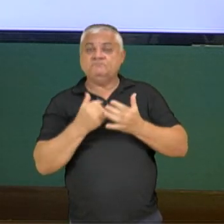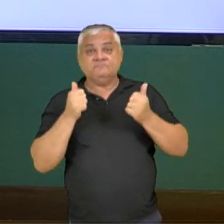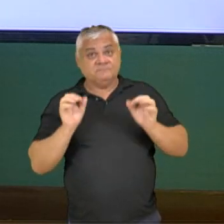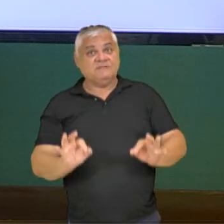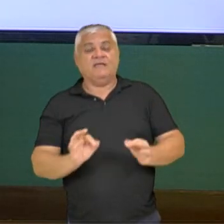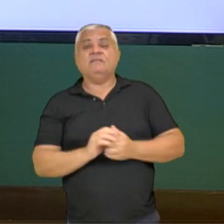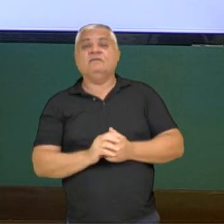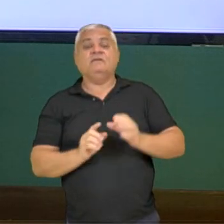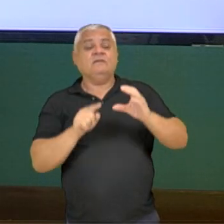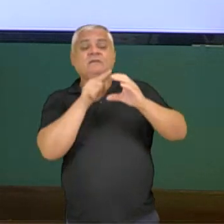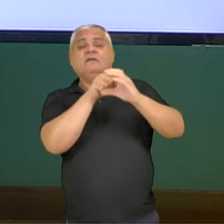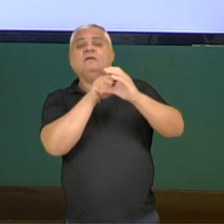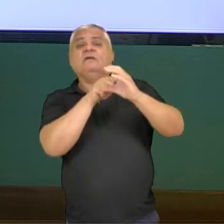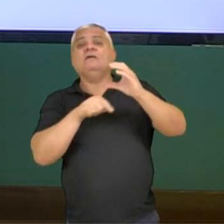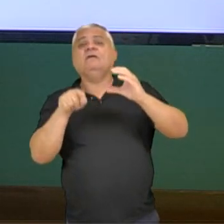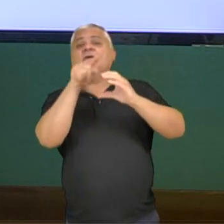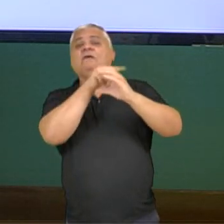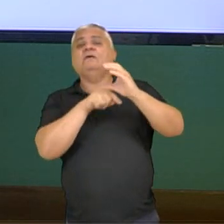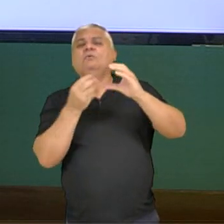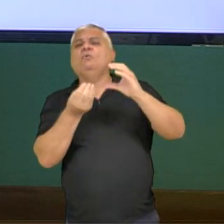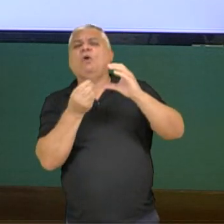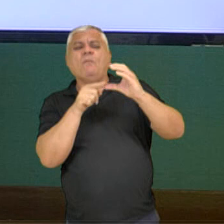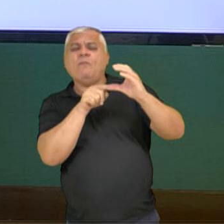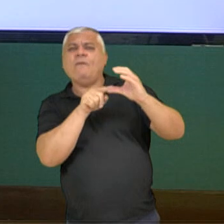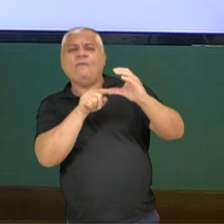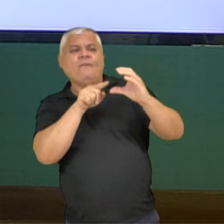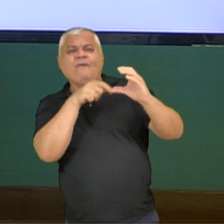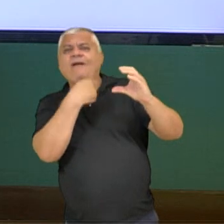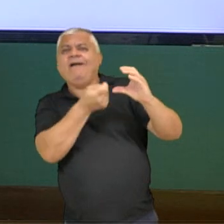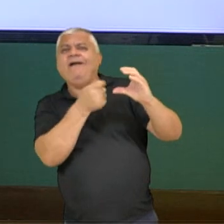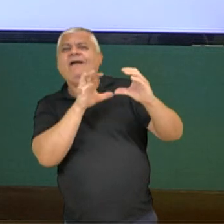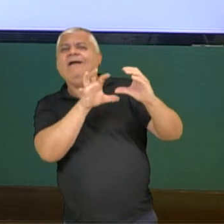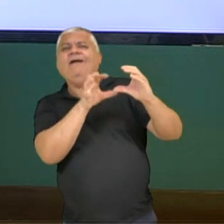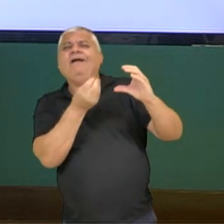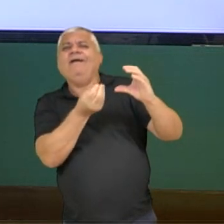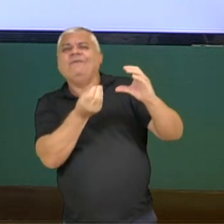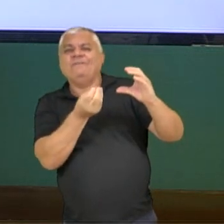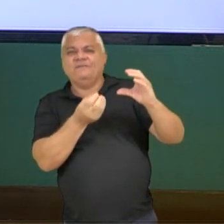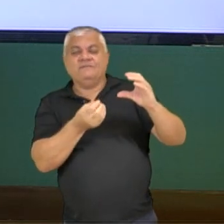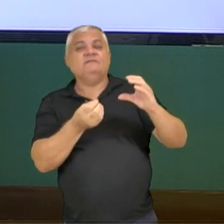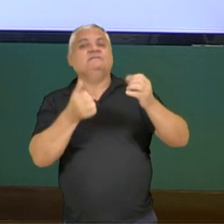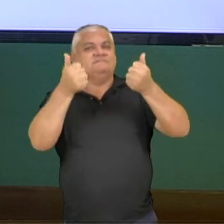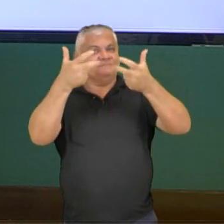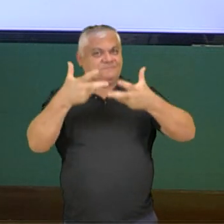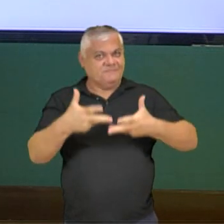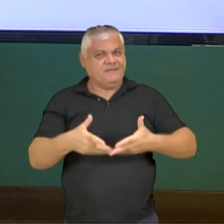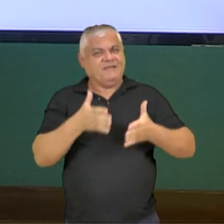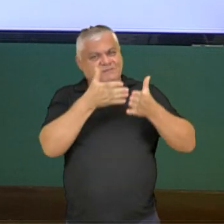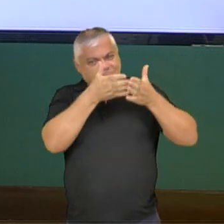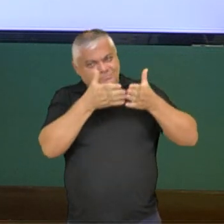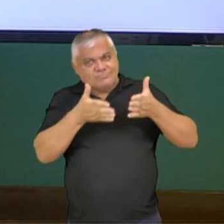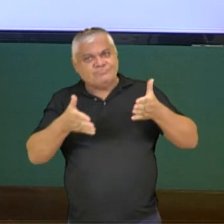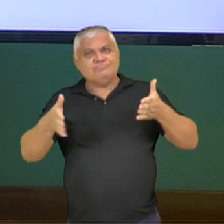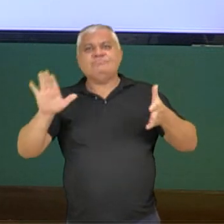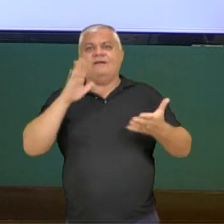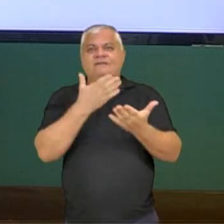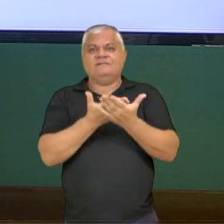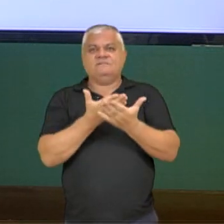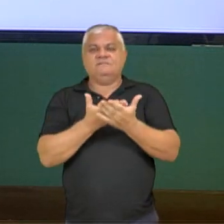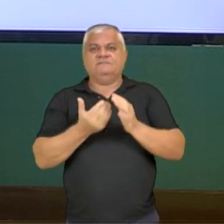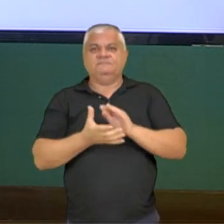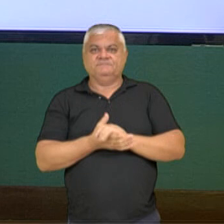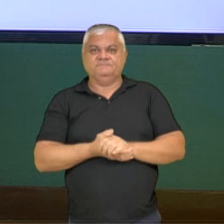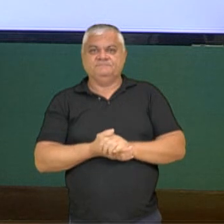as cadeias carbônicas? Como elas são representadas? É o que nós vamos trabalhar no decorrer desta